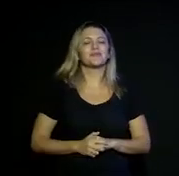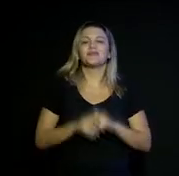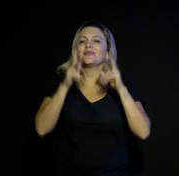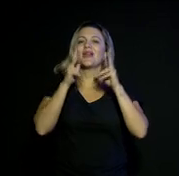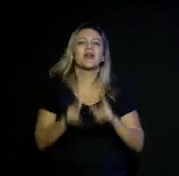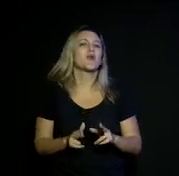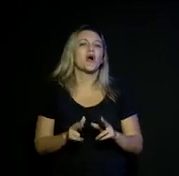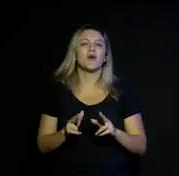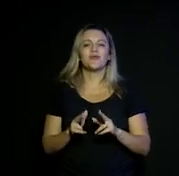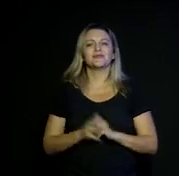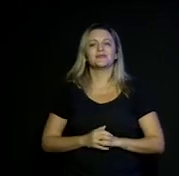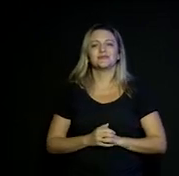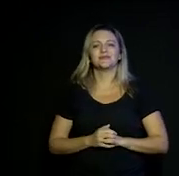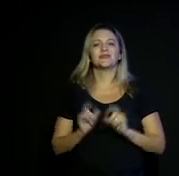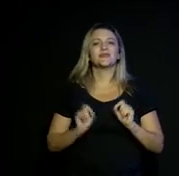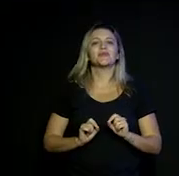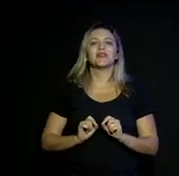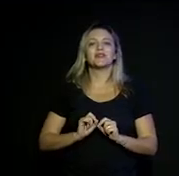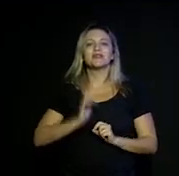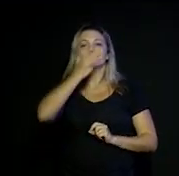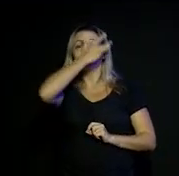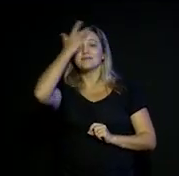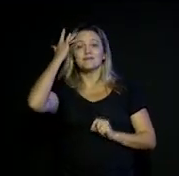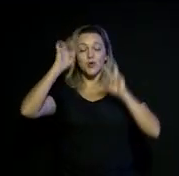diz, homens, e aí?